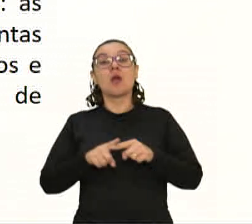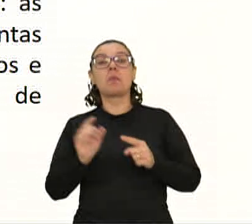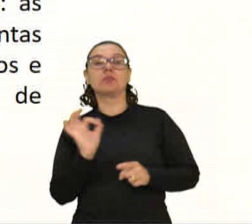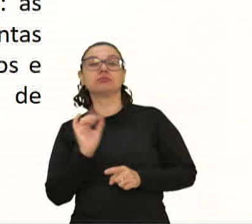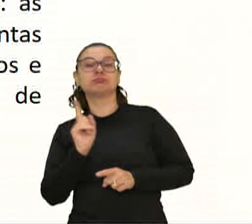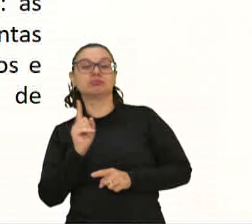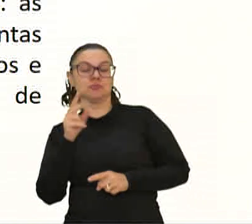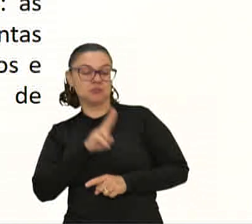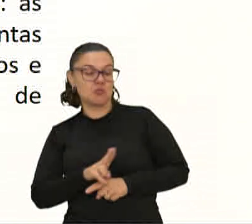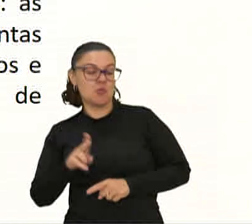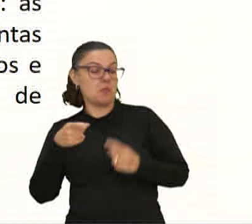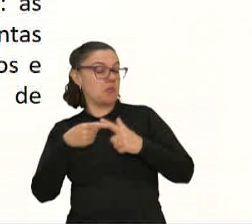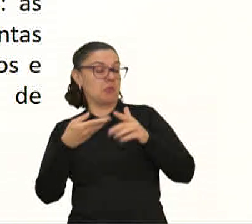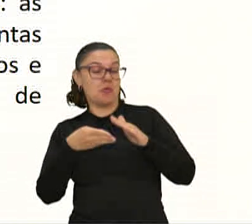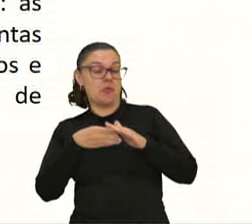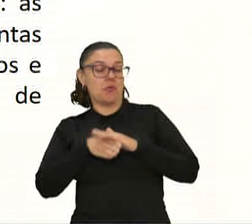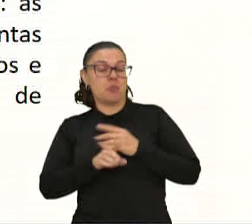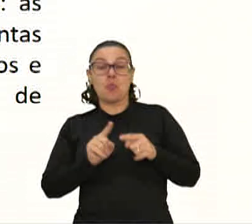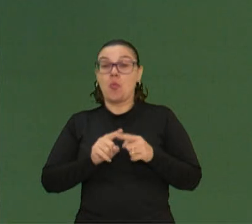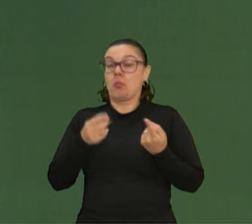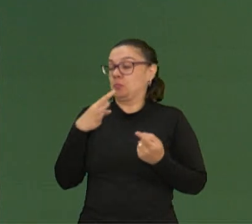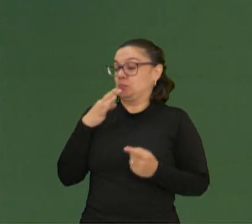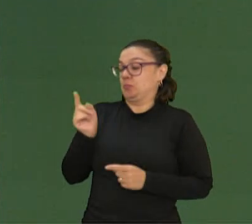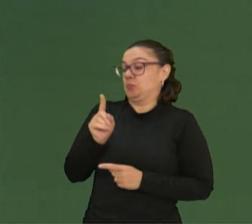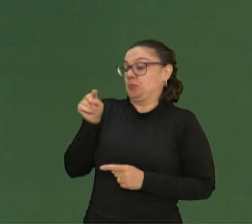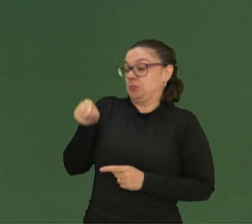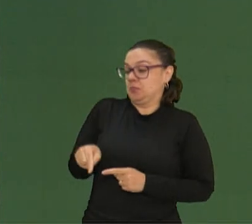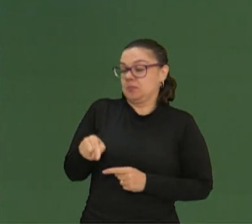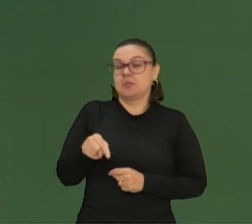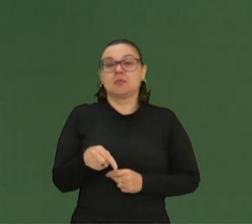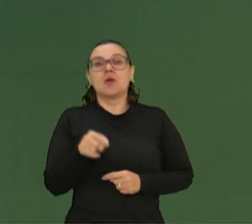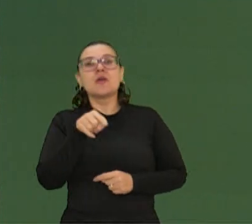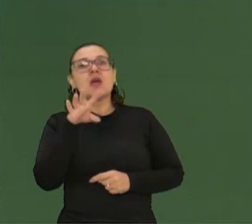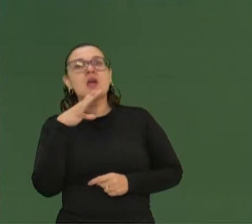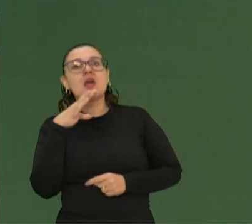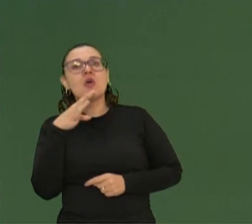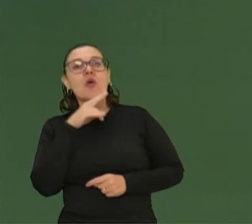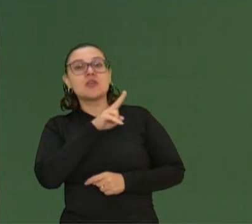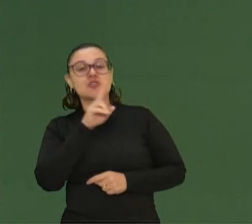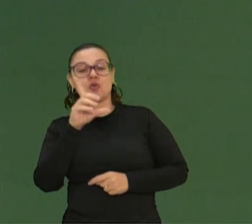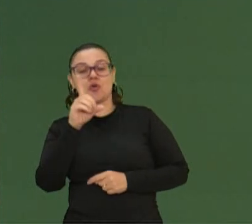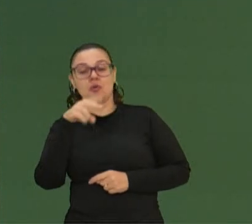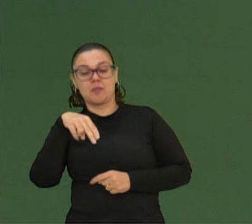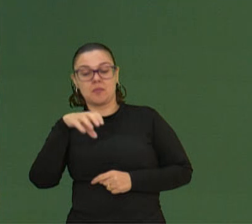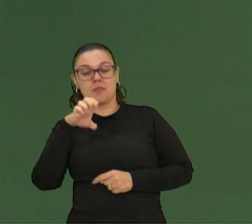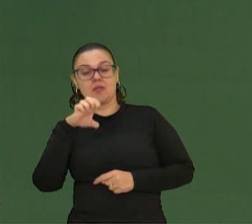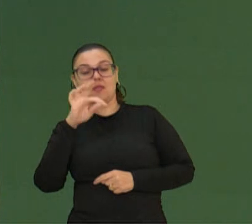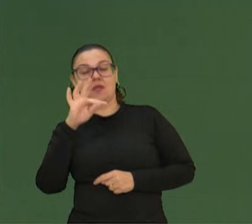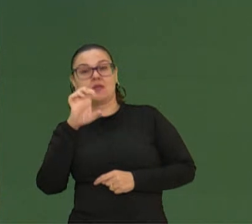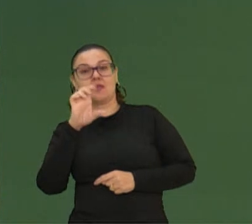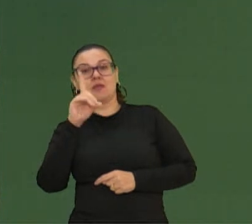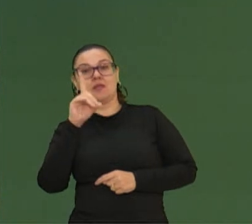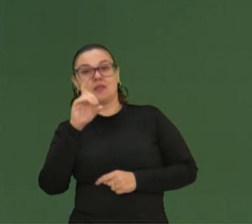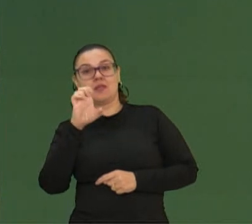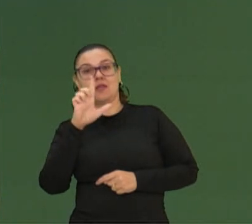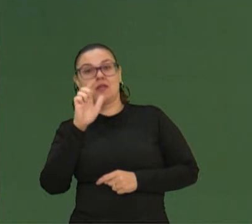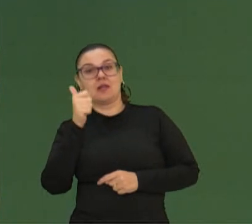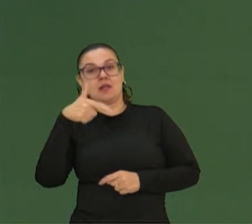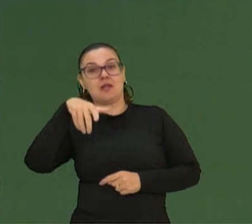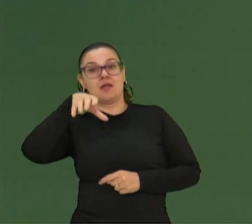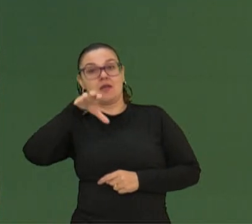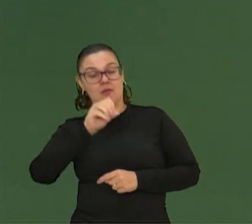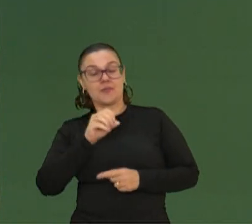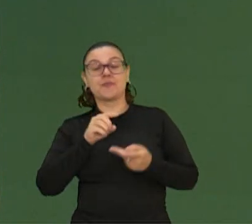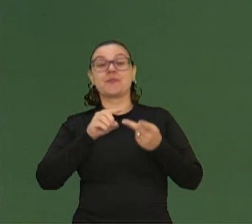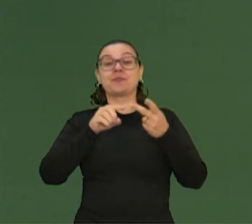são consumidas por falta de costume ou de conhecimento. Conhece dente de leão? Uma salada muito saborosa. Mentruz para